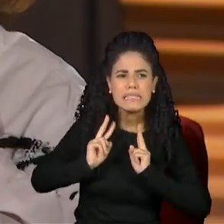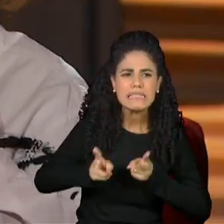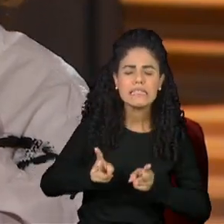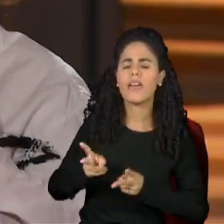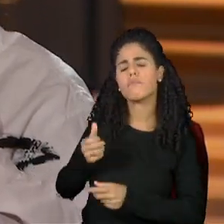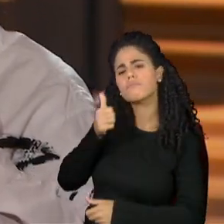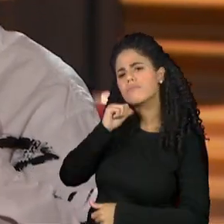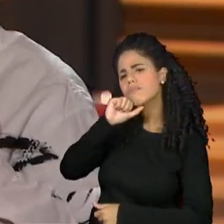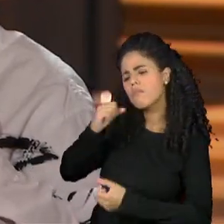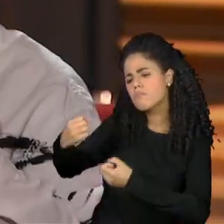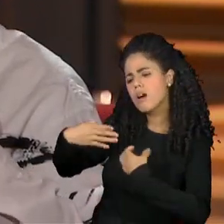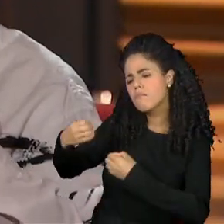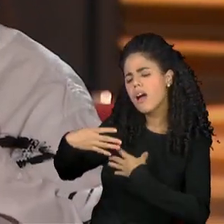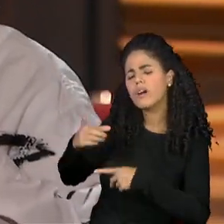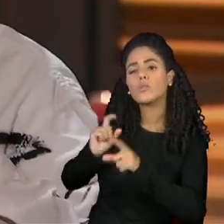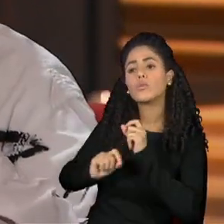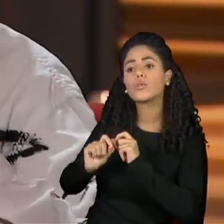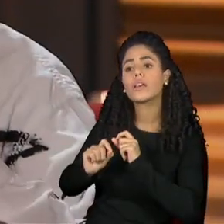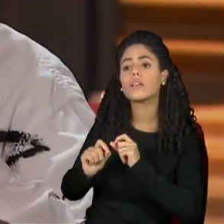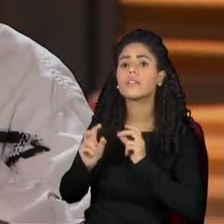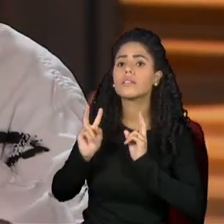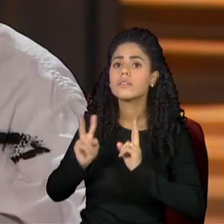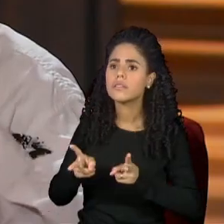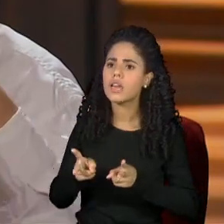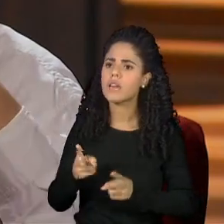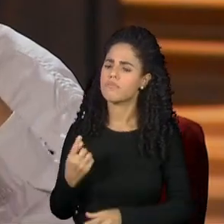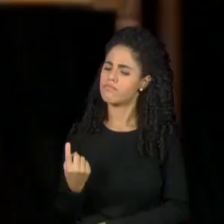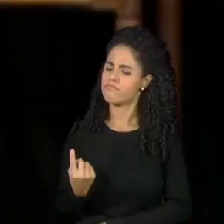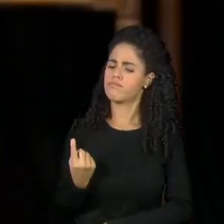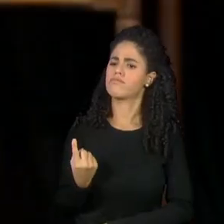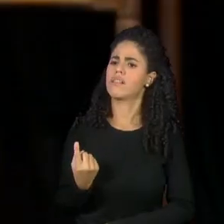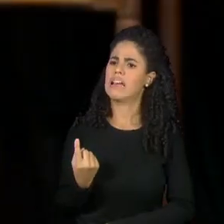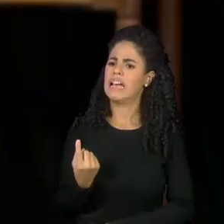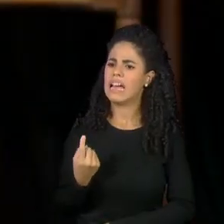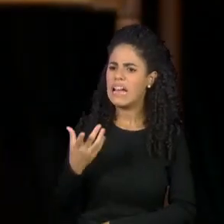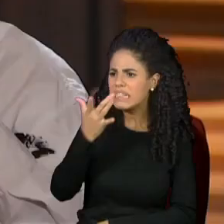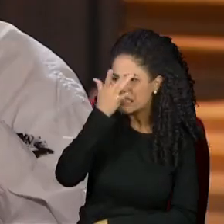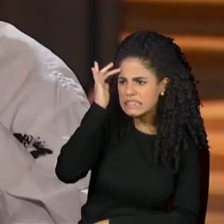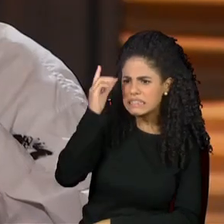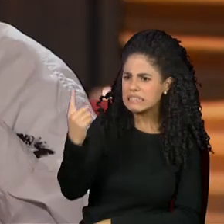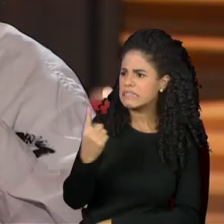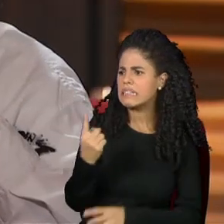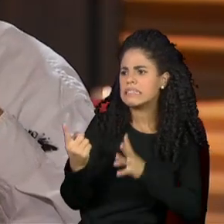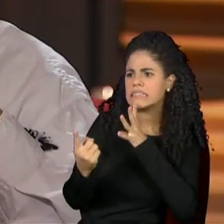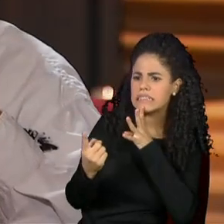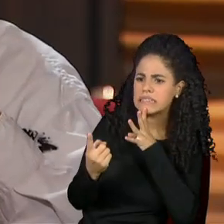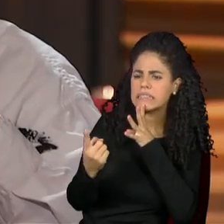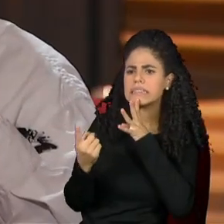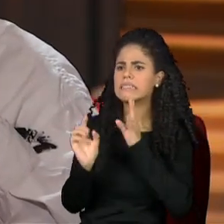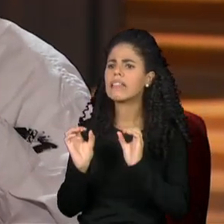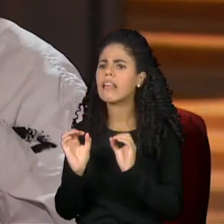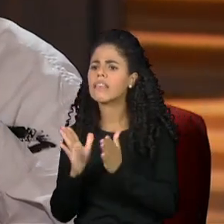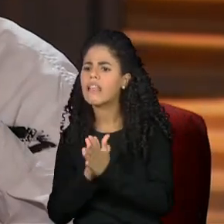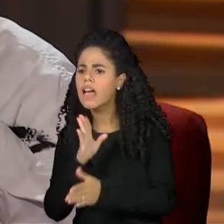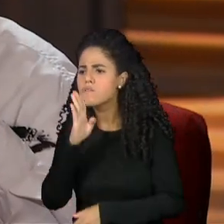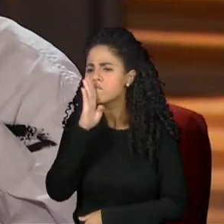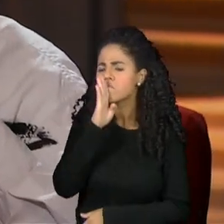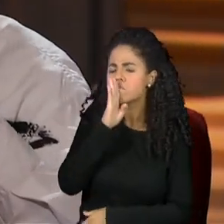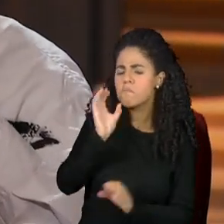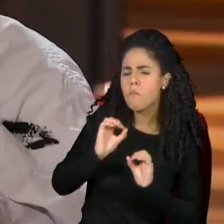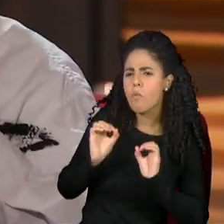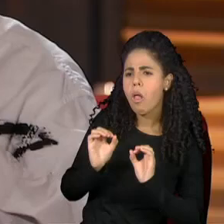Fale com estranhos você falou isso daqui eu não falei com o Fale Conosco principalmente com eles e eu acho que é